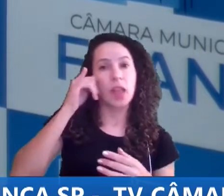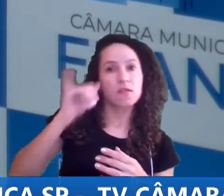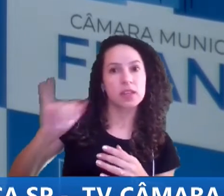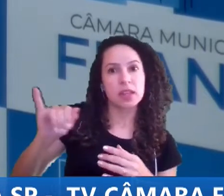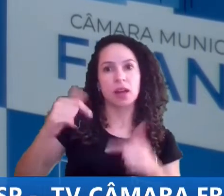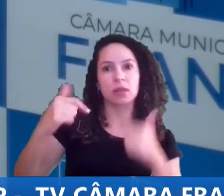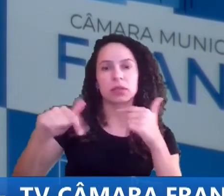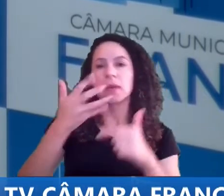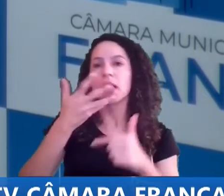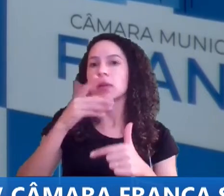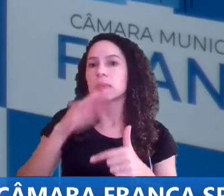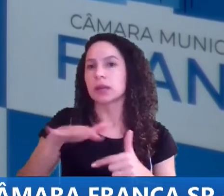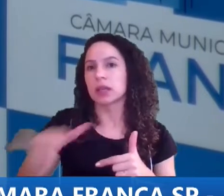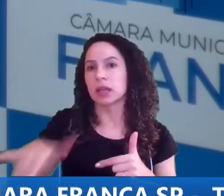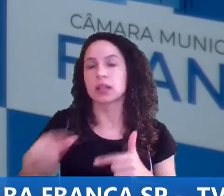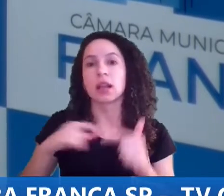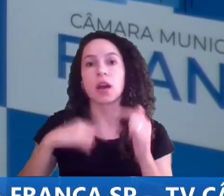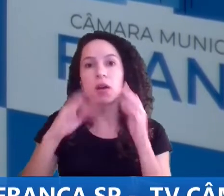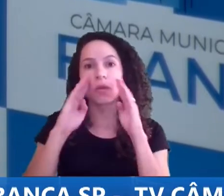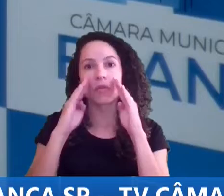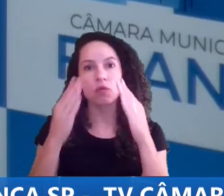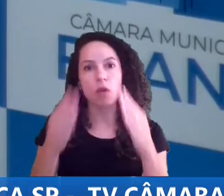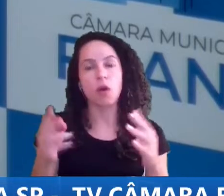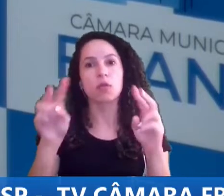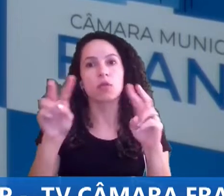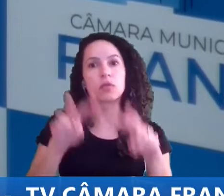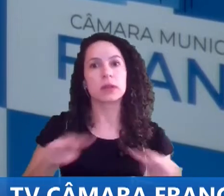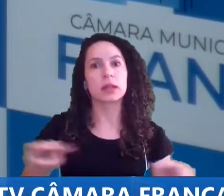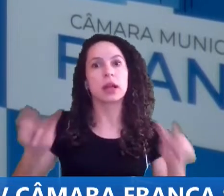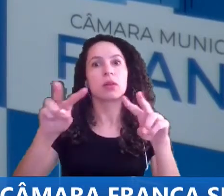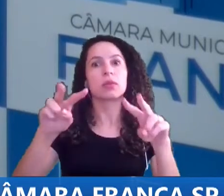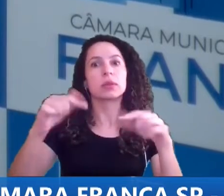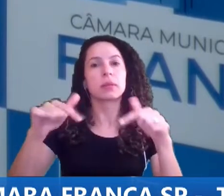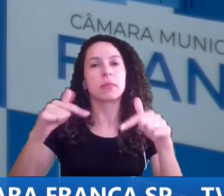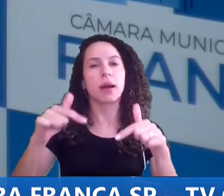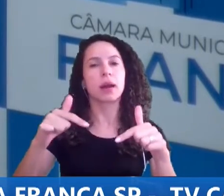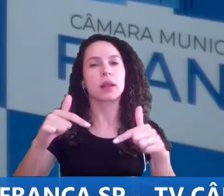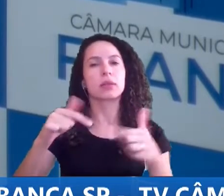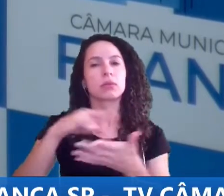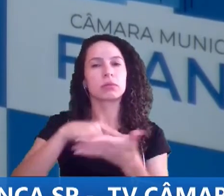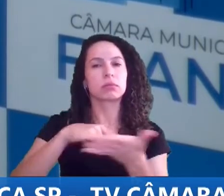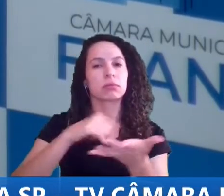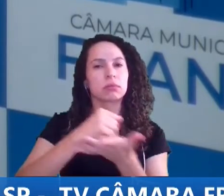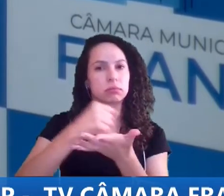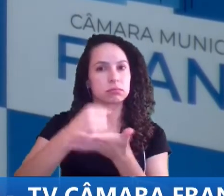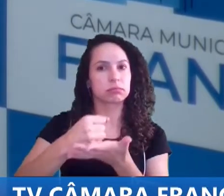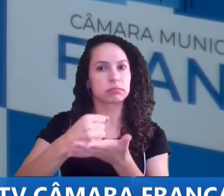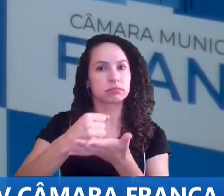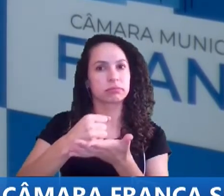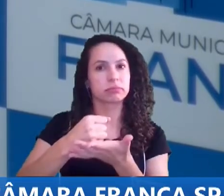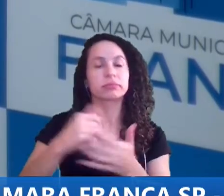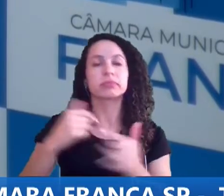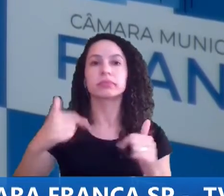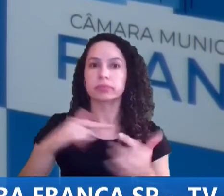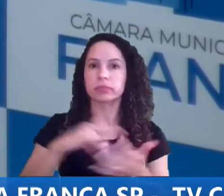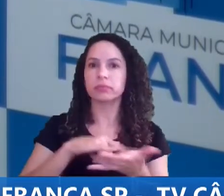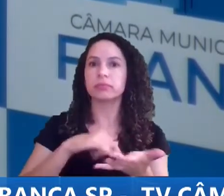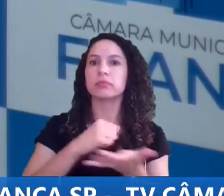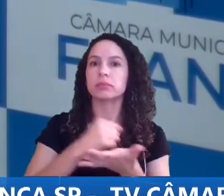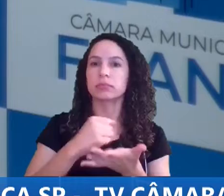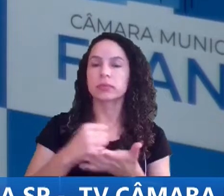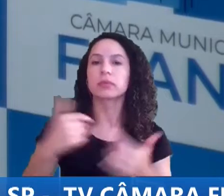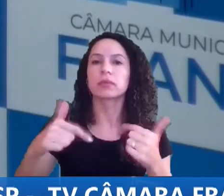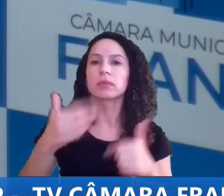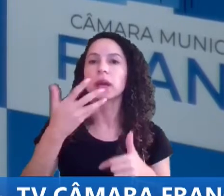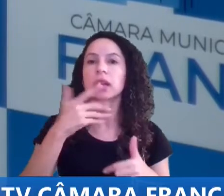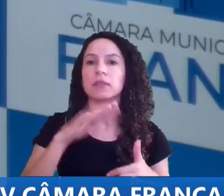tem um olhar maior para a questão do trabalho formal. Trabalho formal esse que, na questão do trabalho infantil,